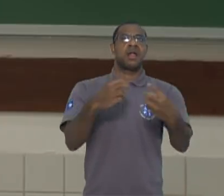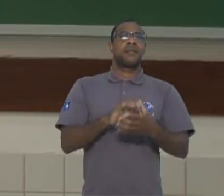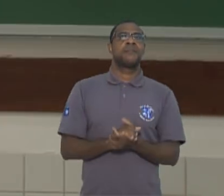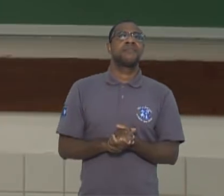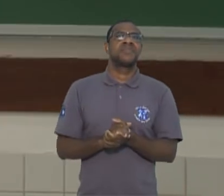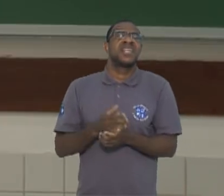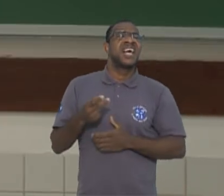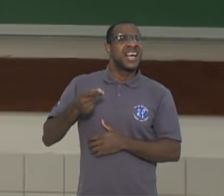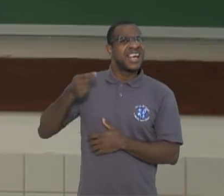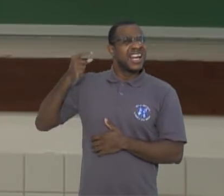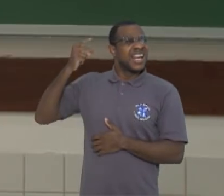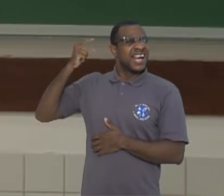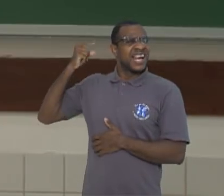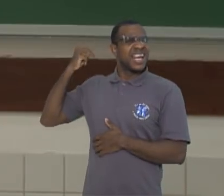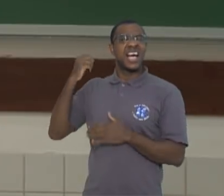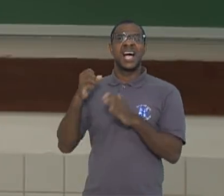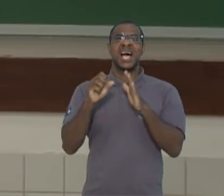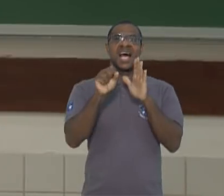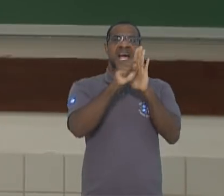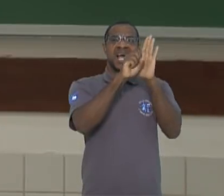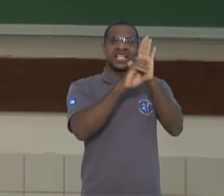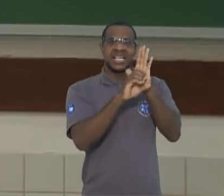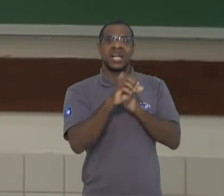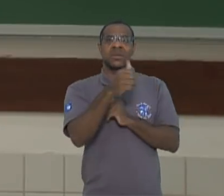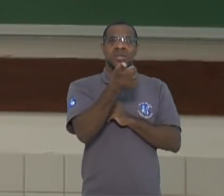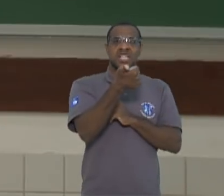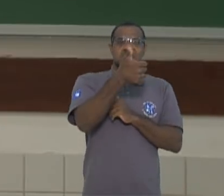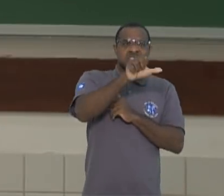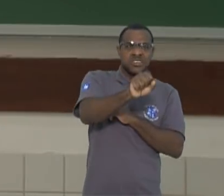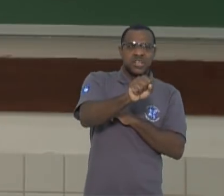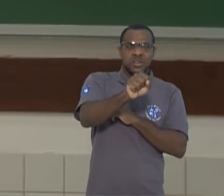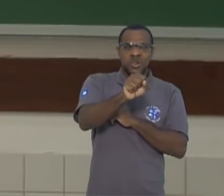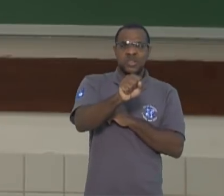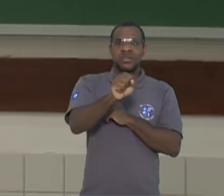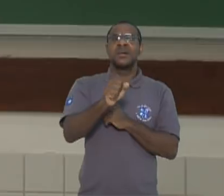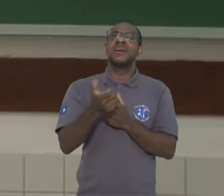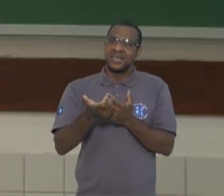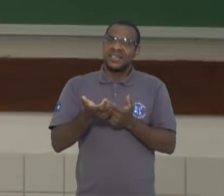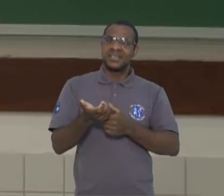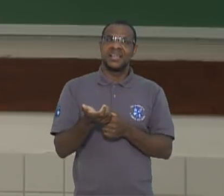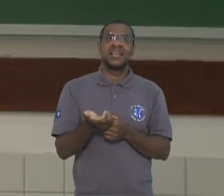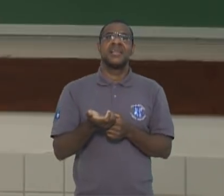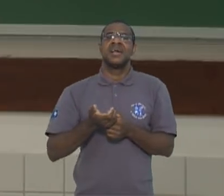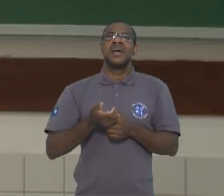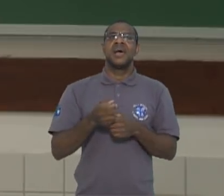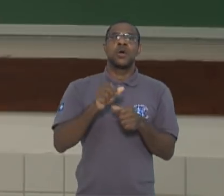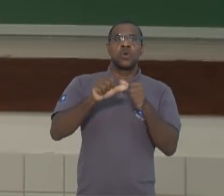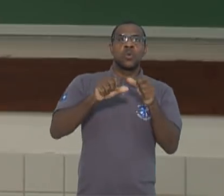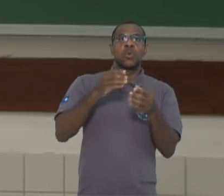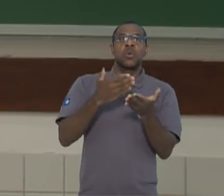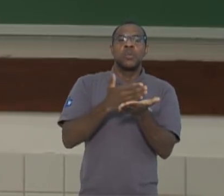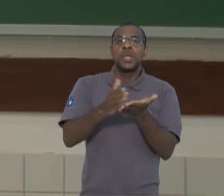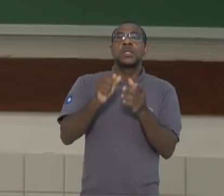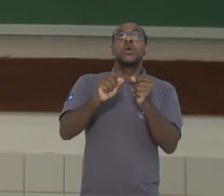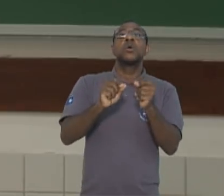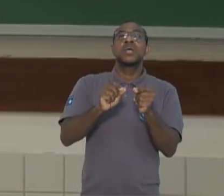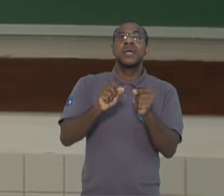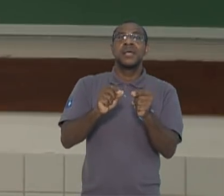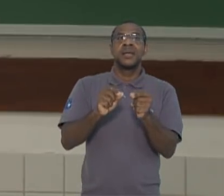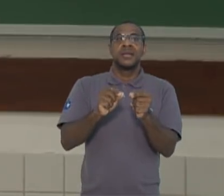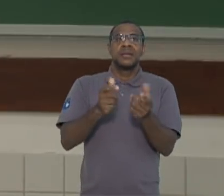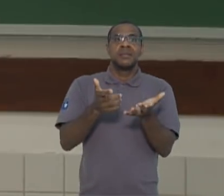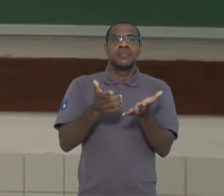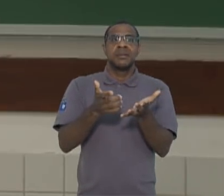dos artistas mambembes, né? Da comédia dell'arte, que viajavam de cidade em cidade se apresentando, né? Então, passa a ser